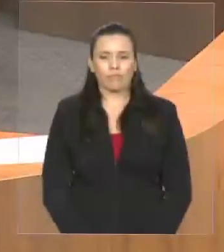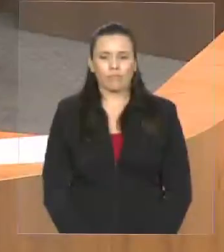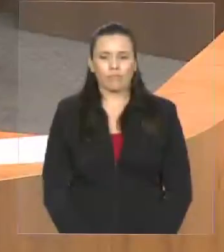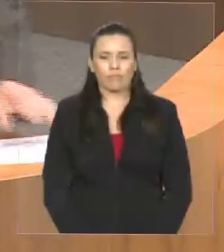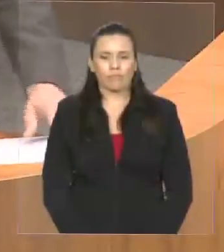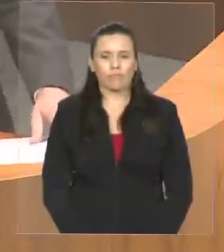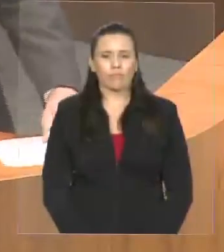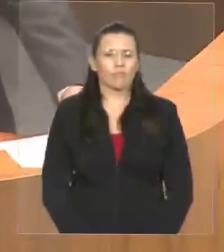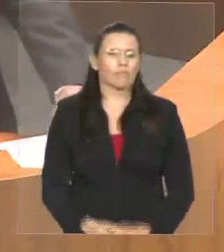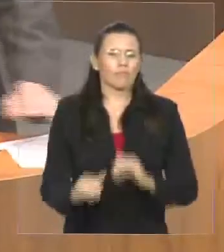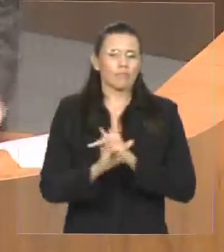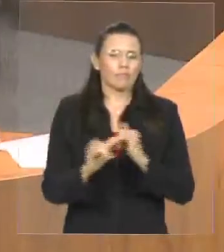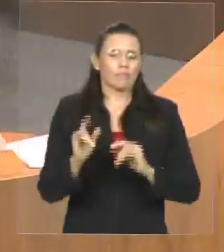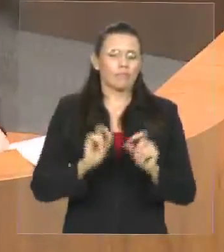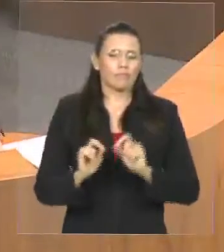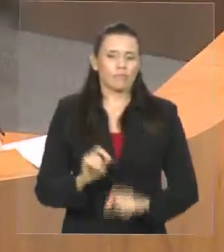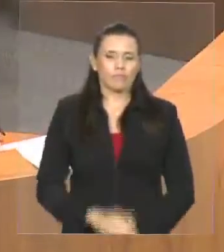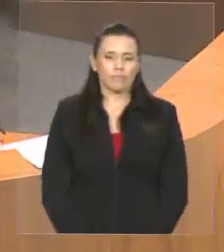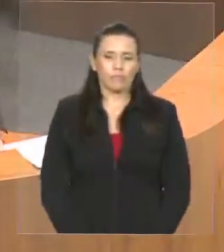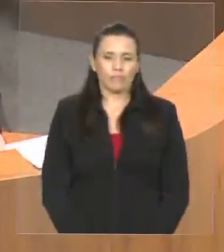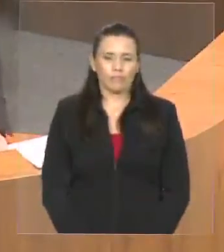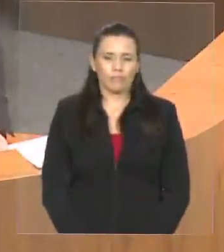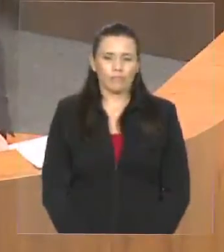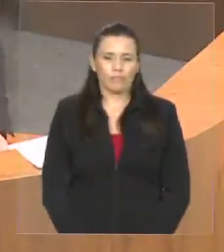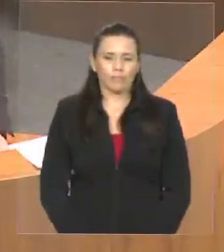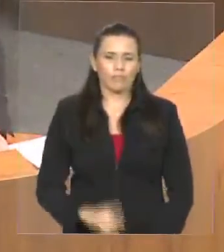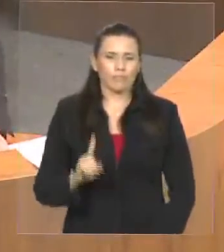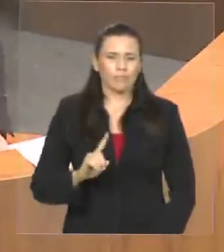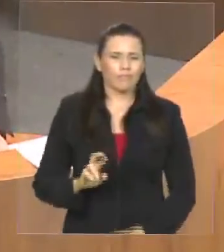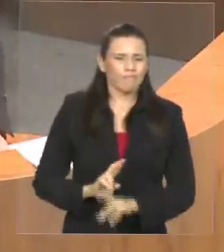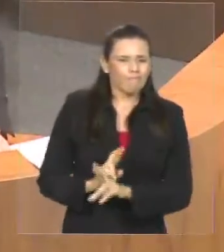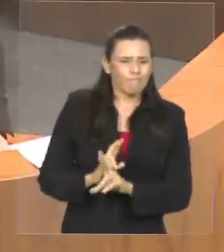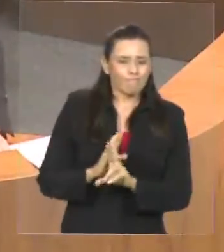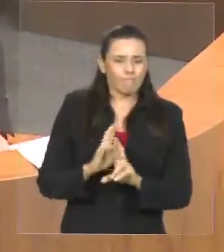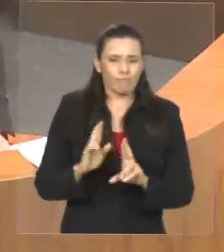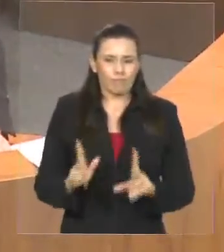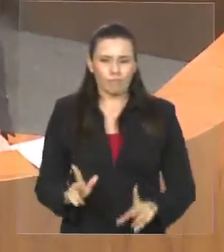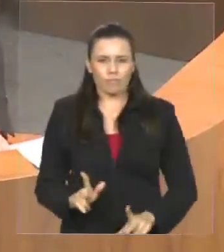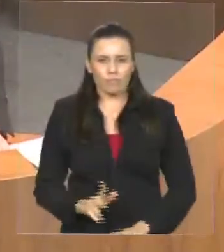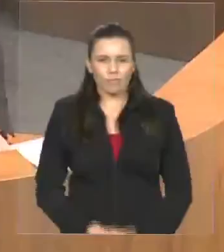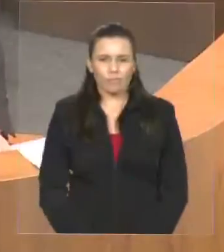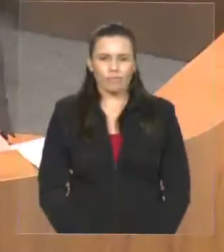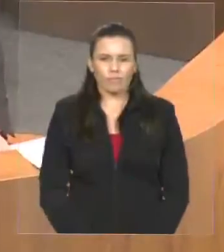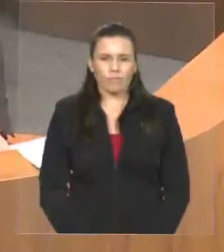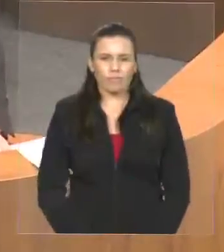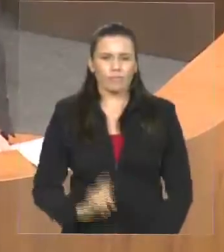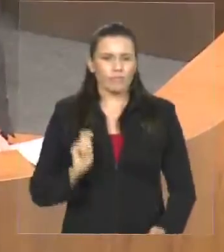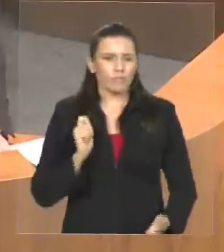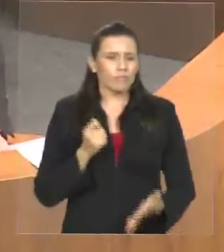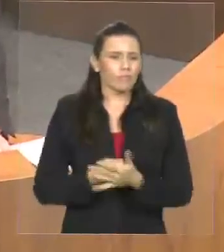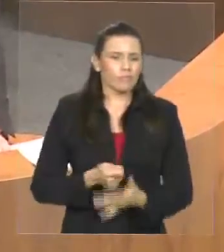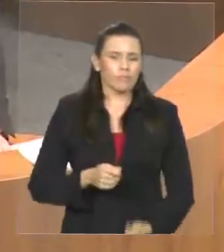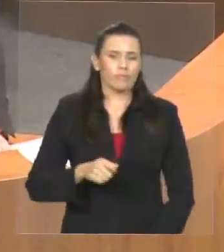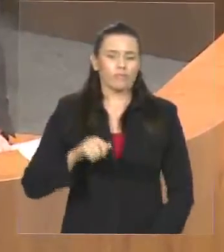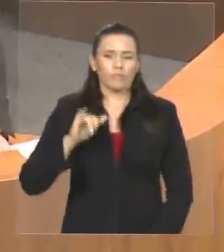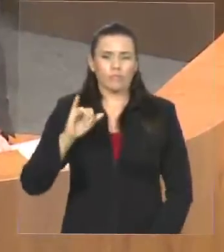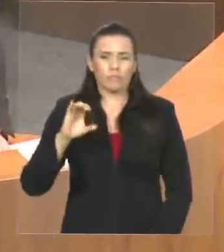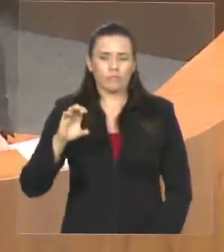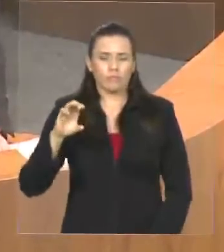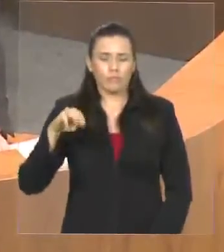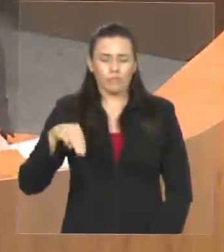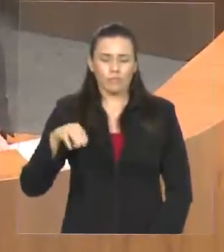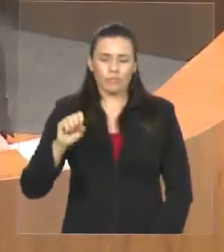seguinte: não cabe diferimento do lançamento e do pagamento do ICMS. Inciso